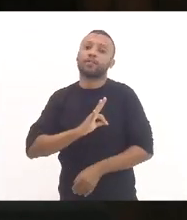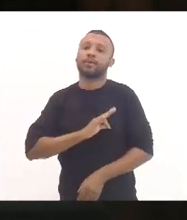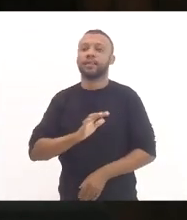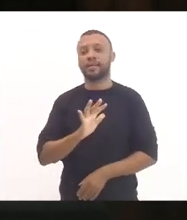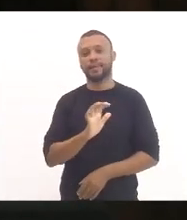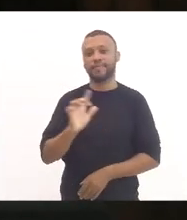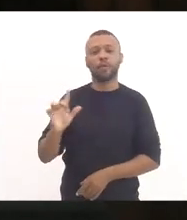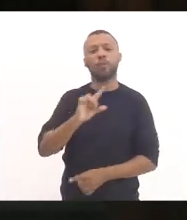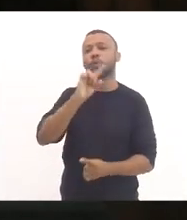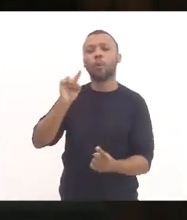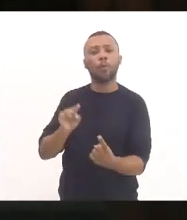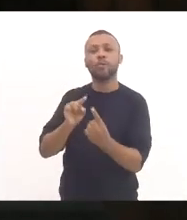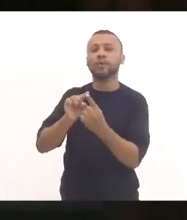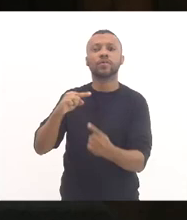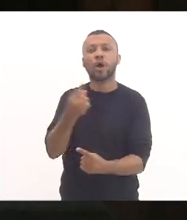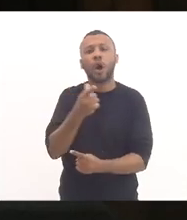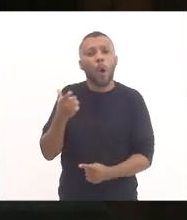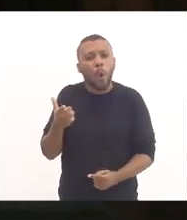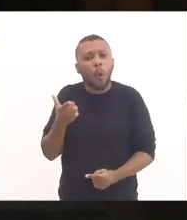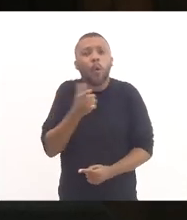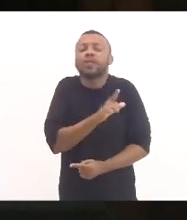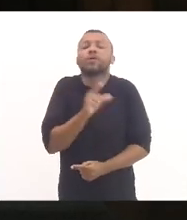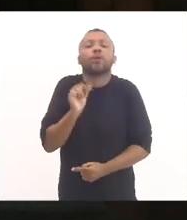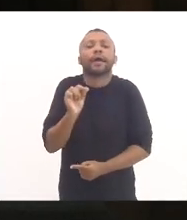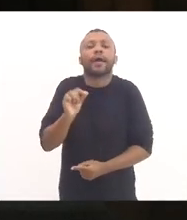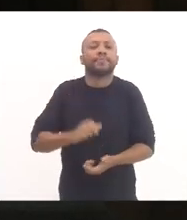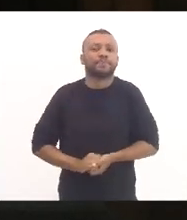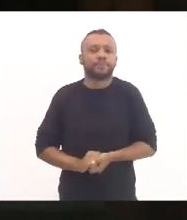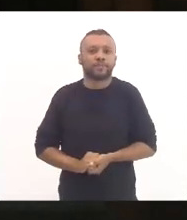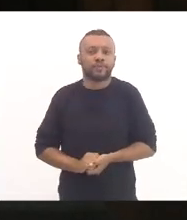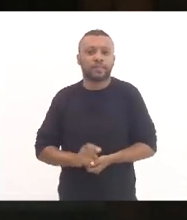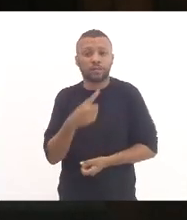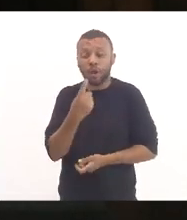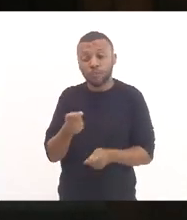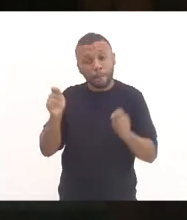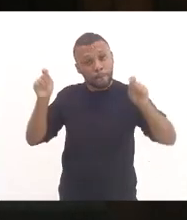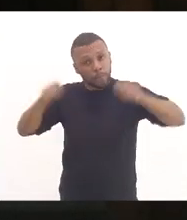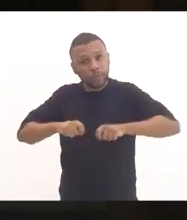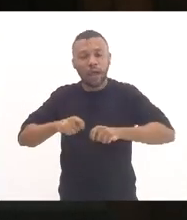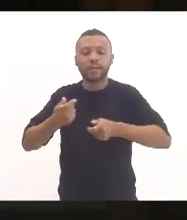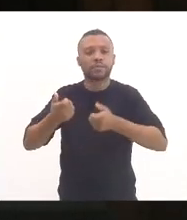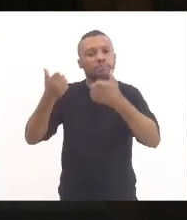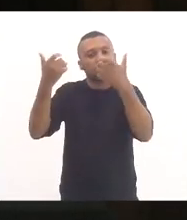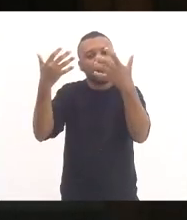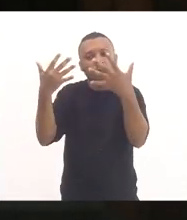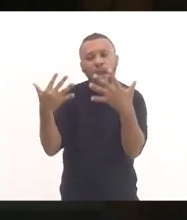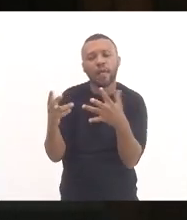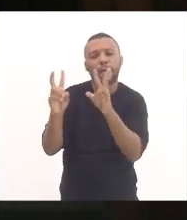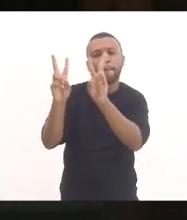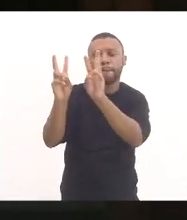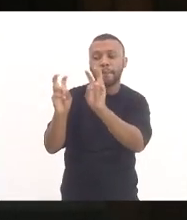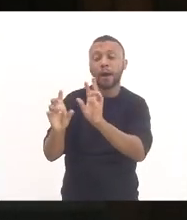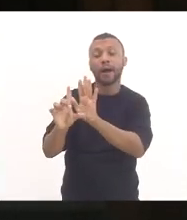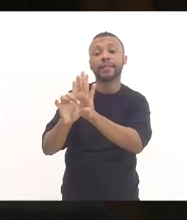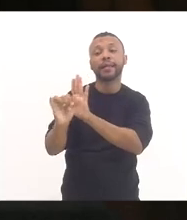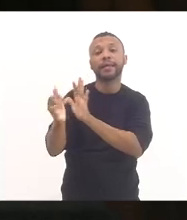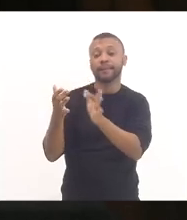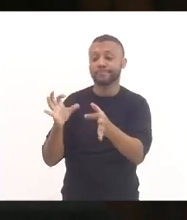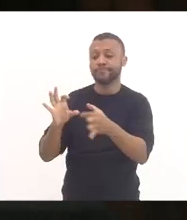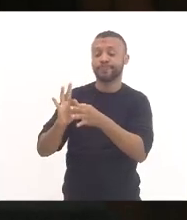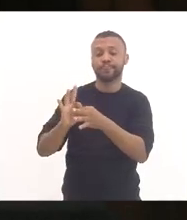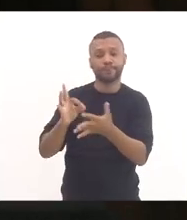para que possamos para que nós pudéssemos tratar essa lei orgânica de forma mais